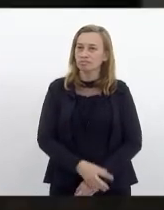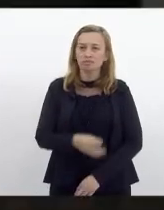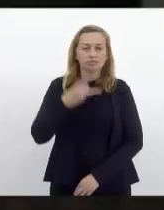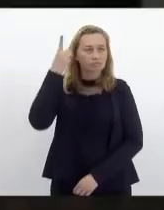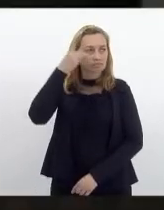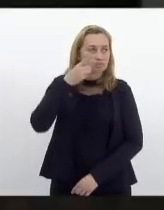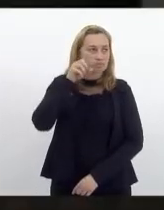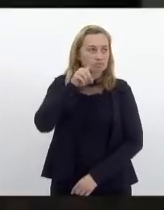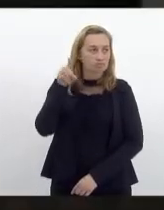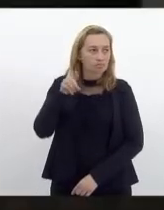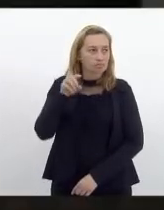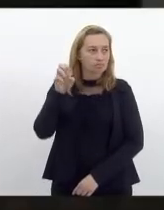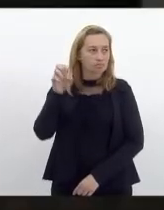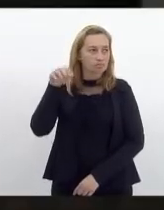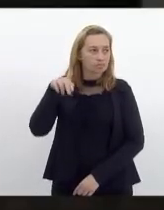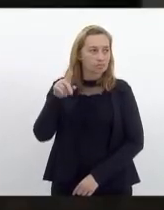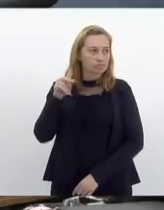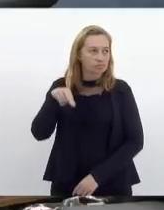Deputada Zeidan.